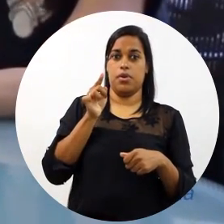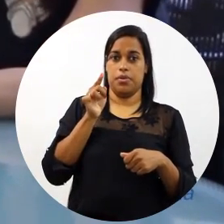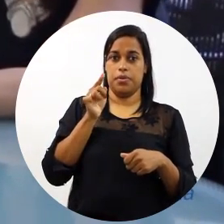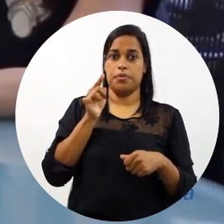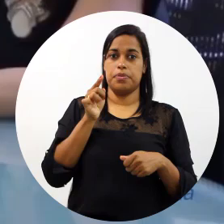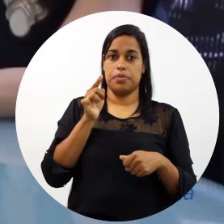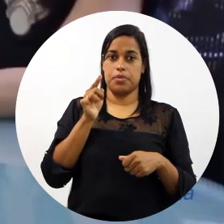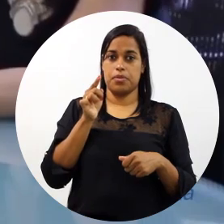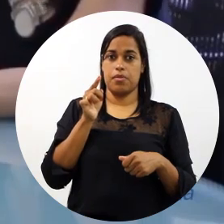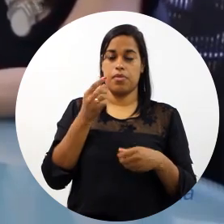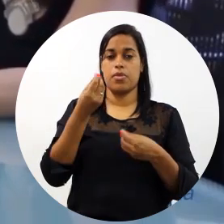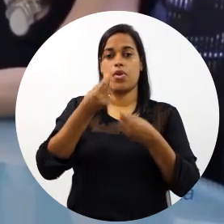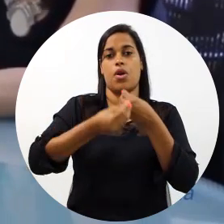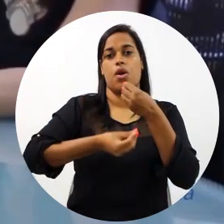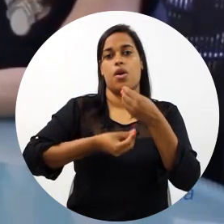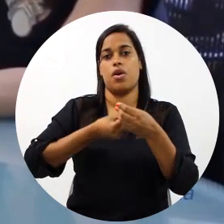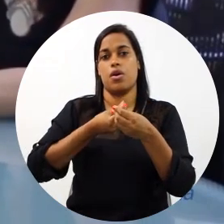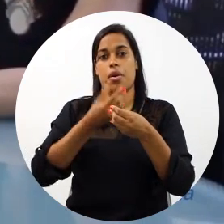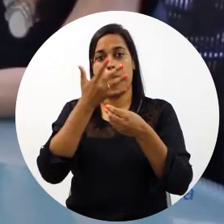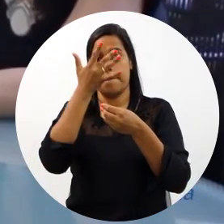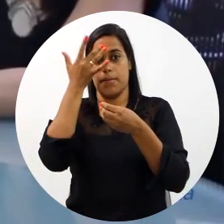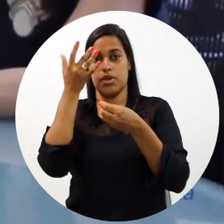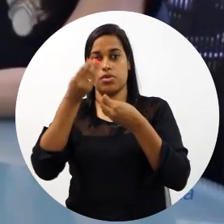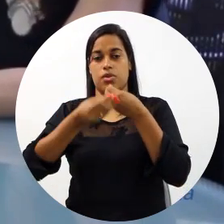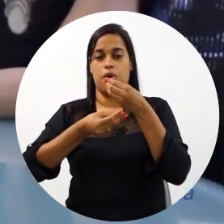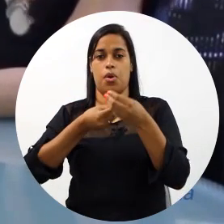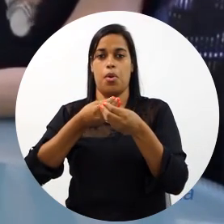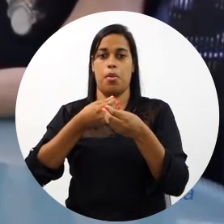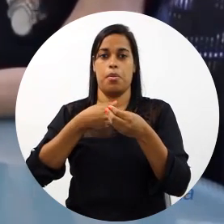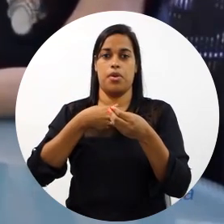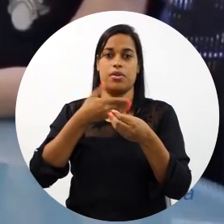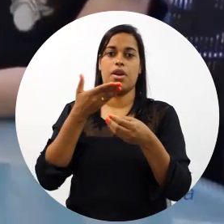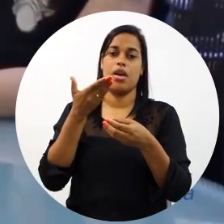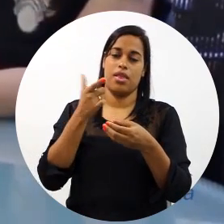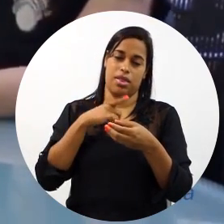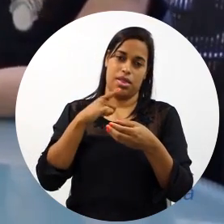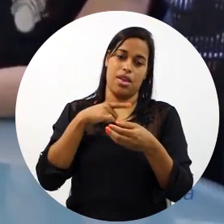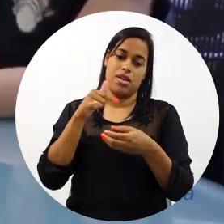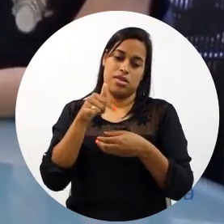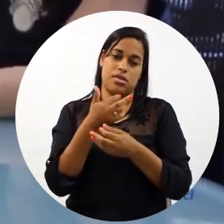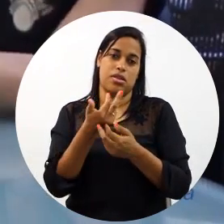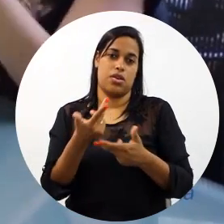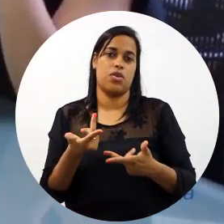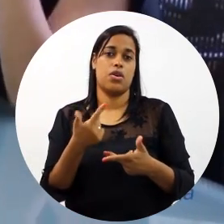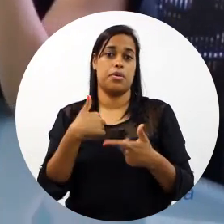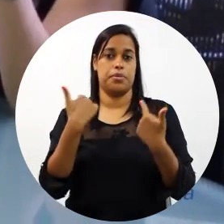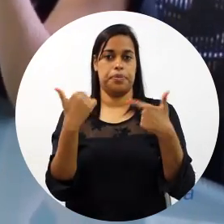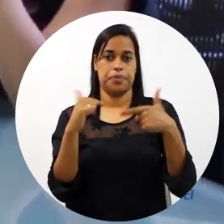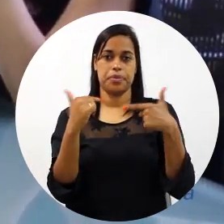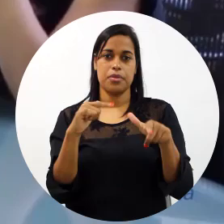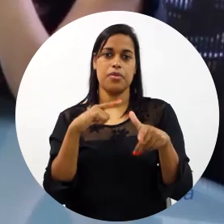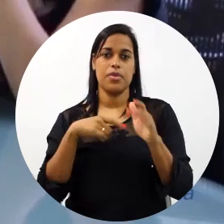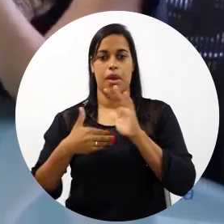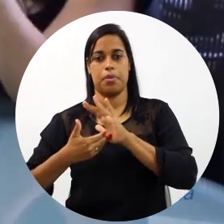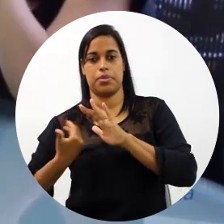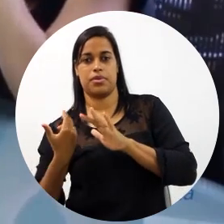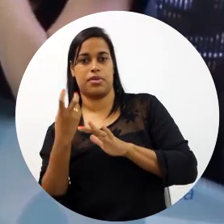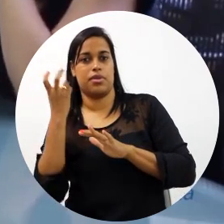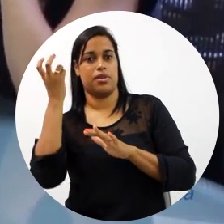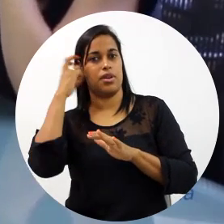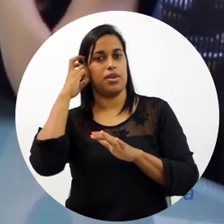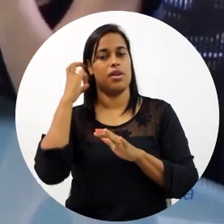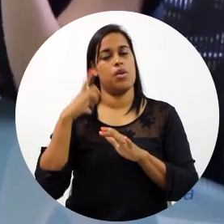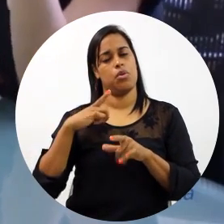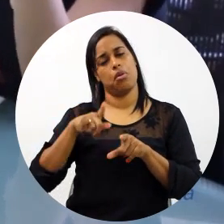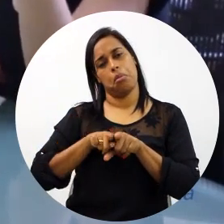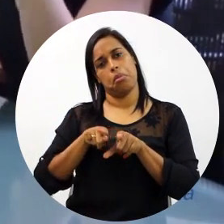aquele chefe chato, não. Uma pessoa como eu está passando por isso. Pois é, um trabalhador que, assim como eu, tirou o protetor auricular. E eu também faço